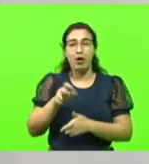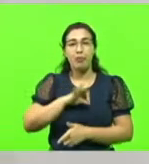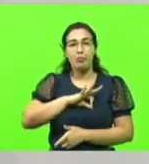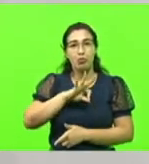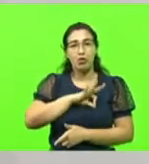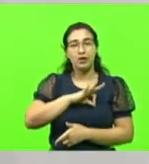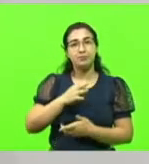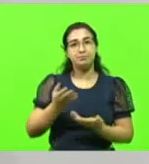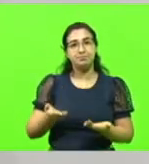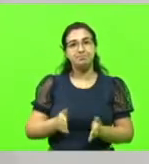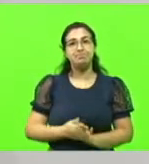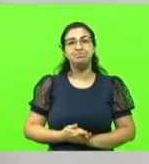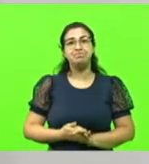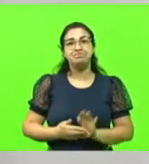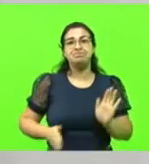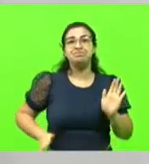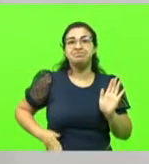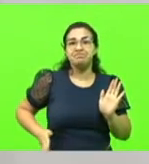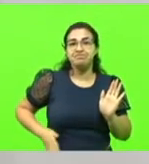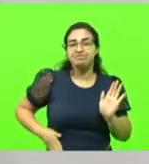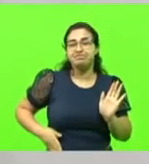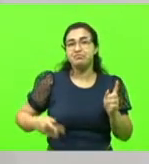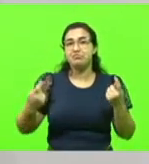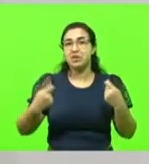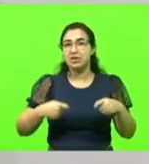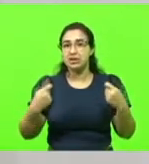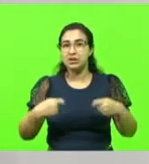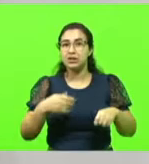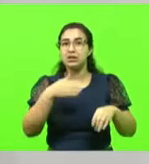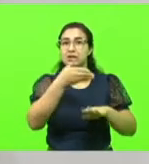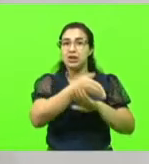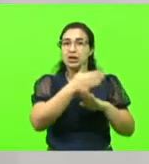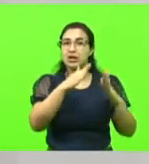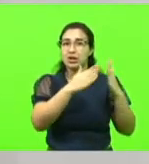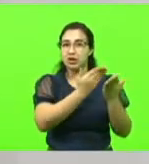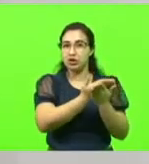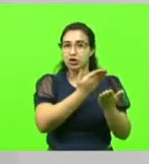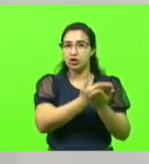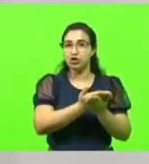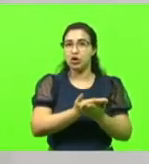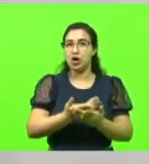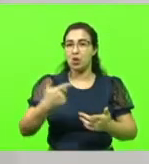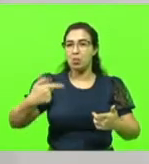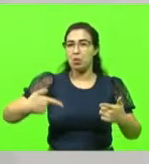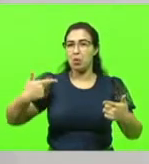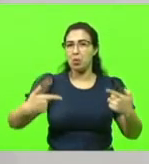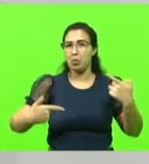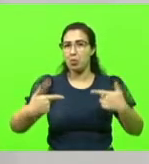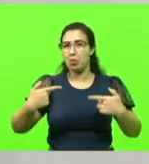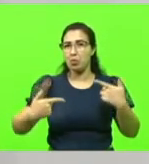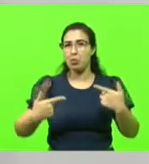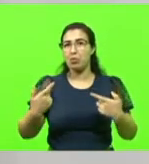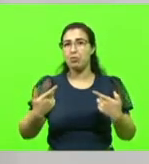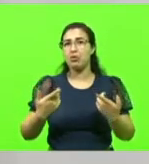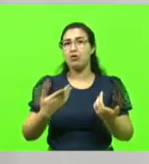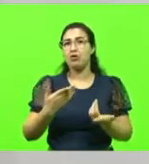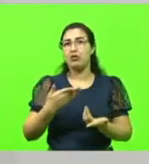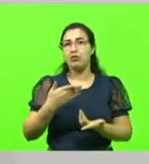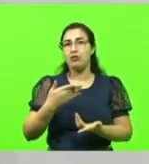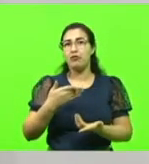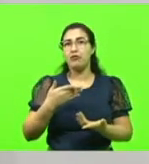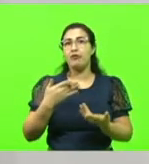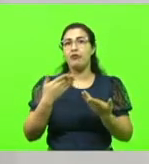Outra aqui, vagabundo que era para estar na escola, troca tiros com a polícia e vai visitar o capeta mais cedo. Outra